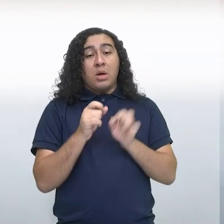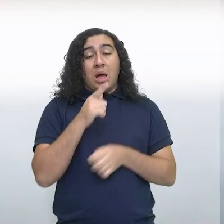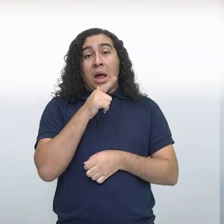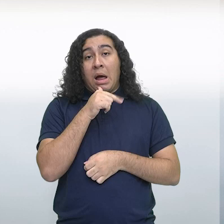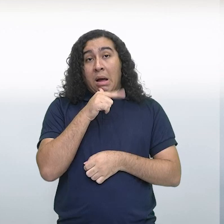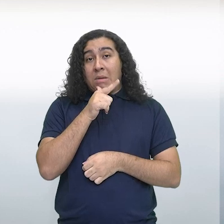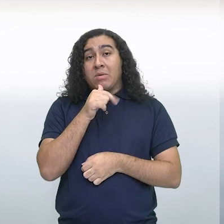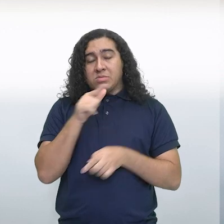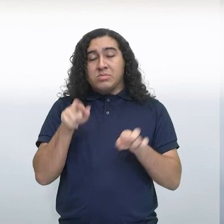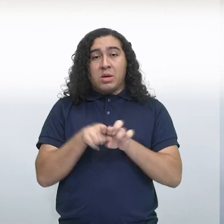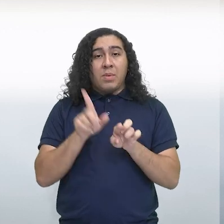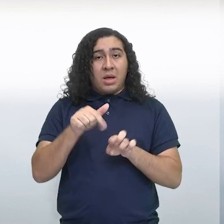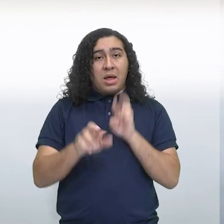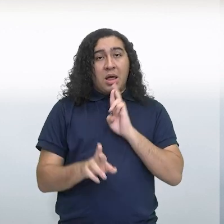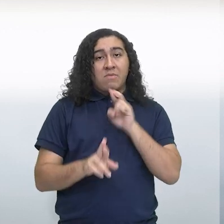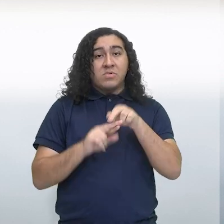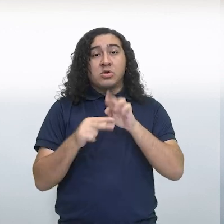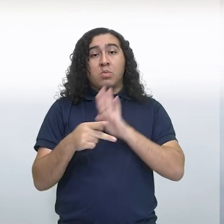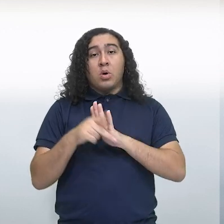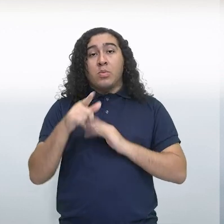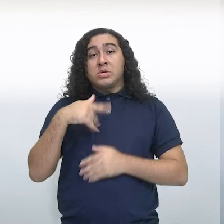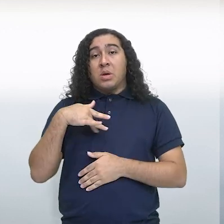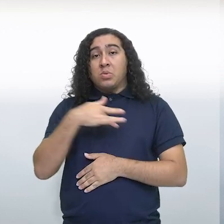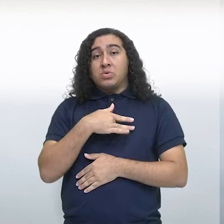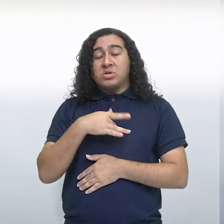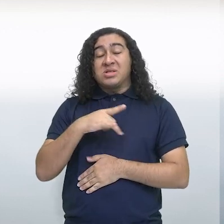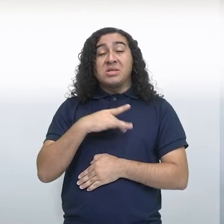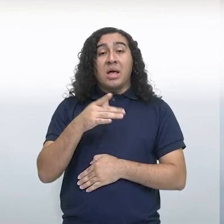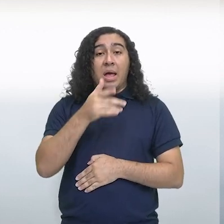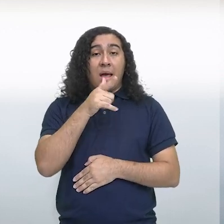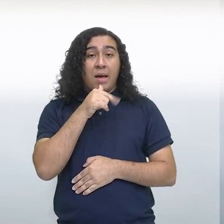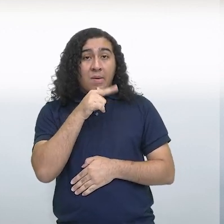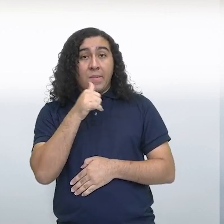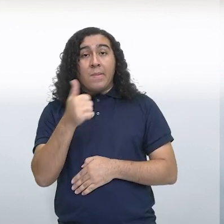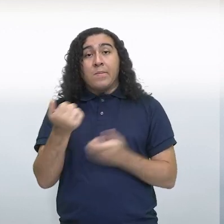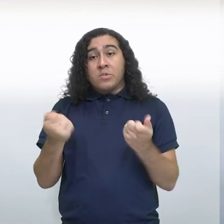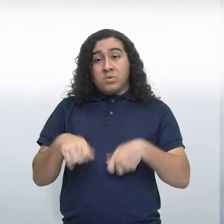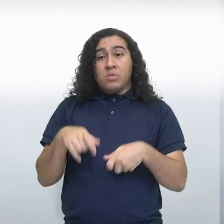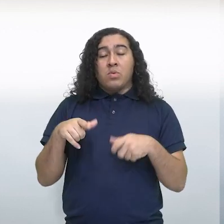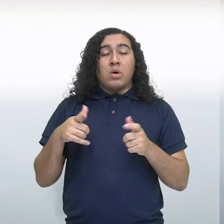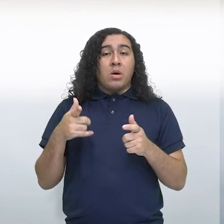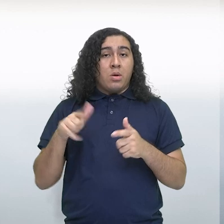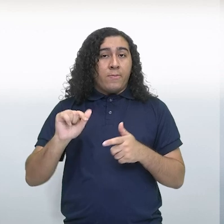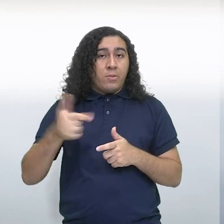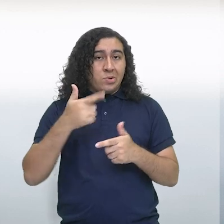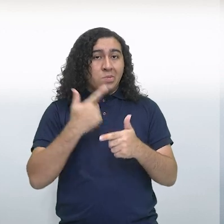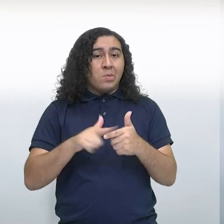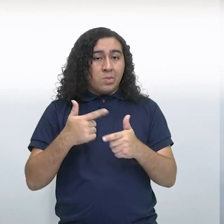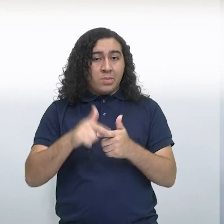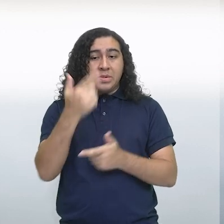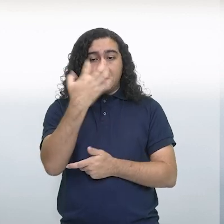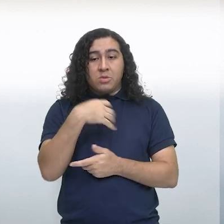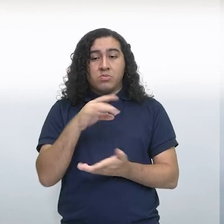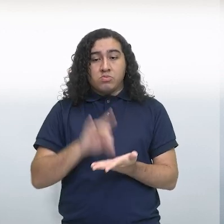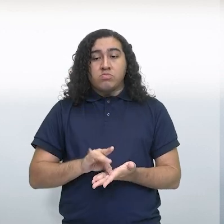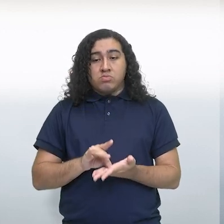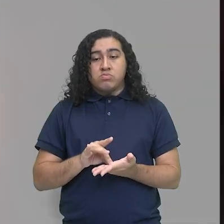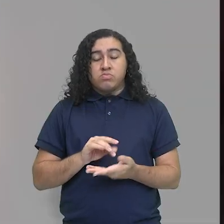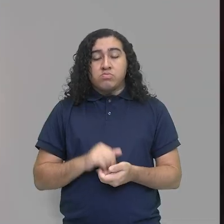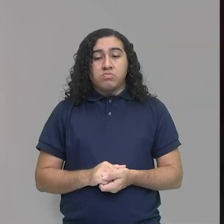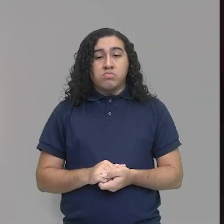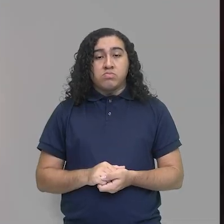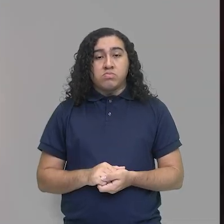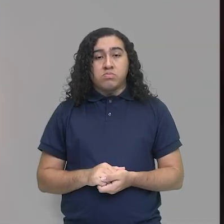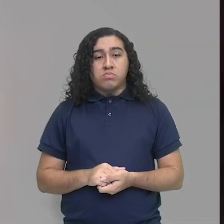água, que também está relacionada com a questão da saúde, né, acesso à água também é outro problema muito sério, né, com relação a